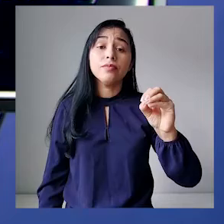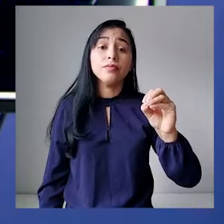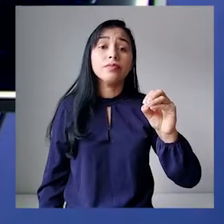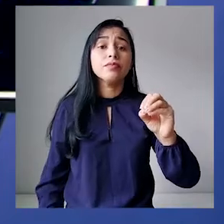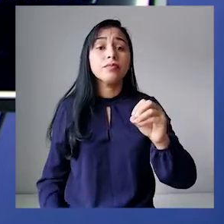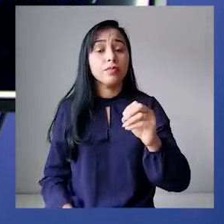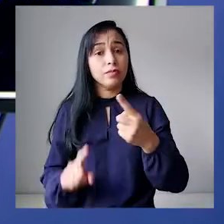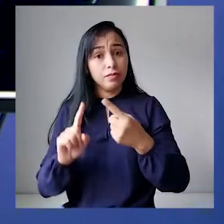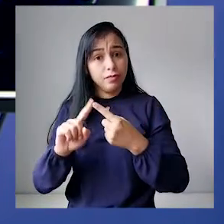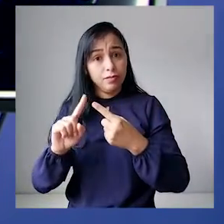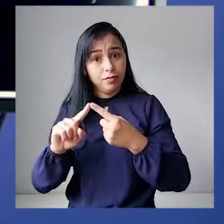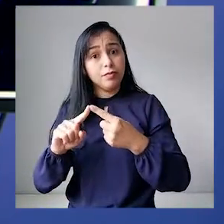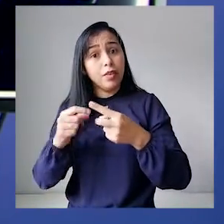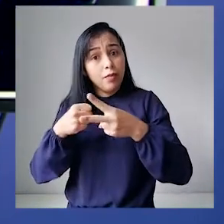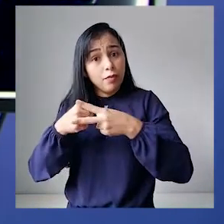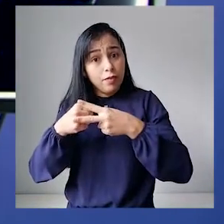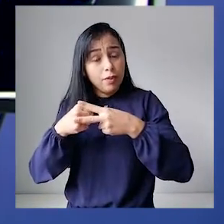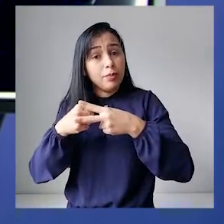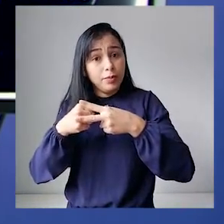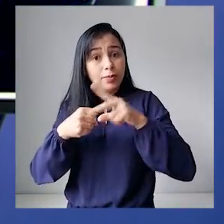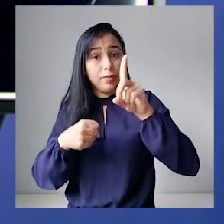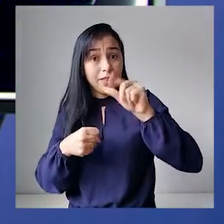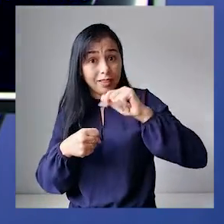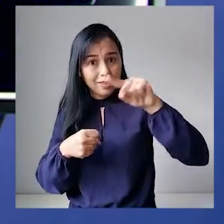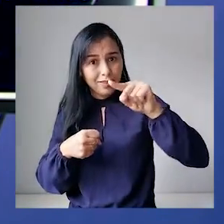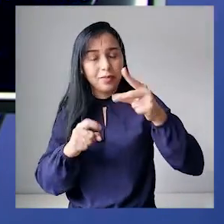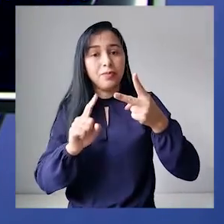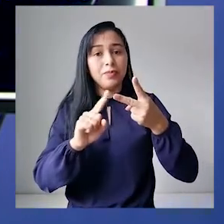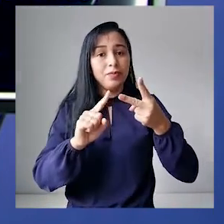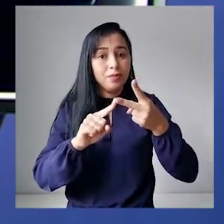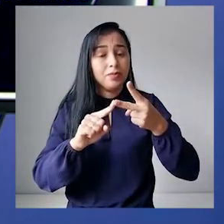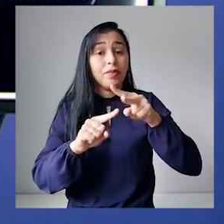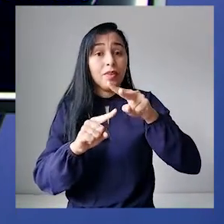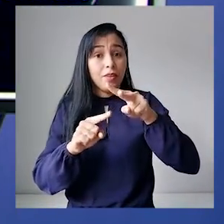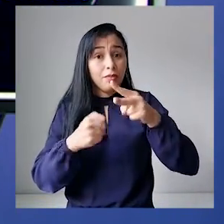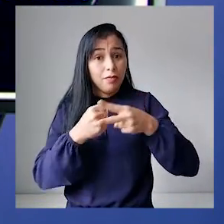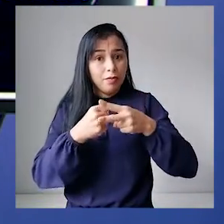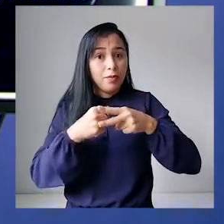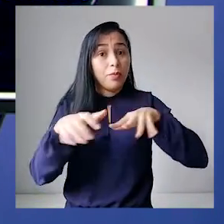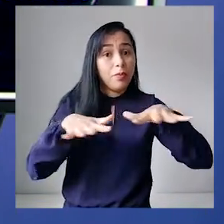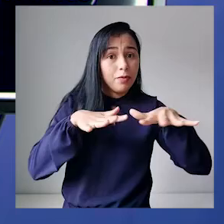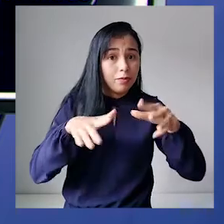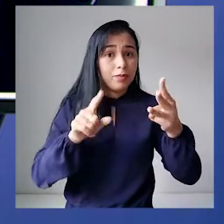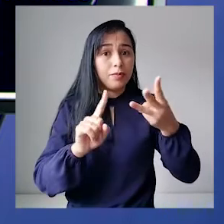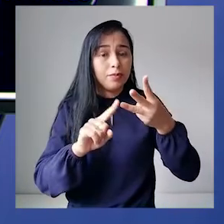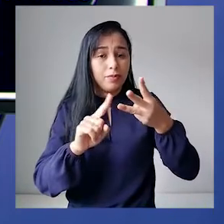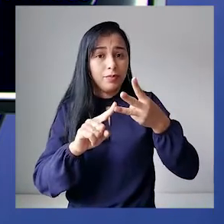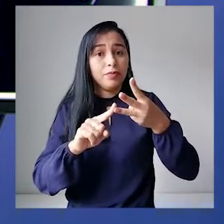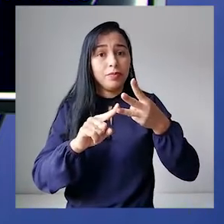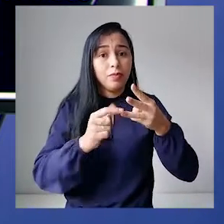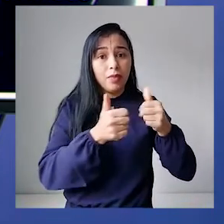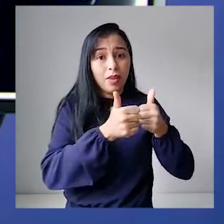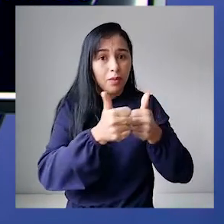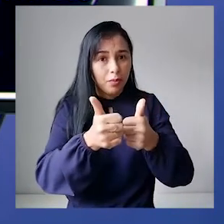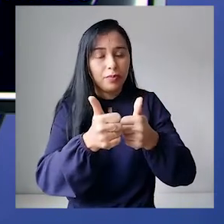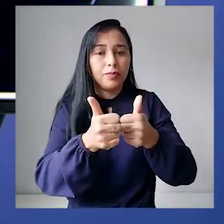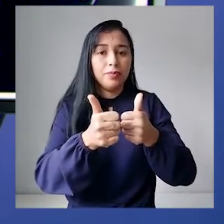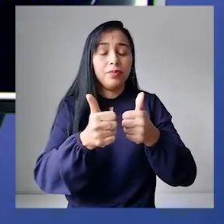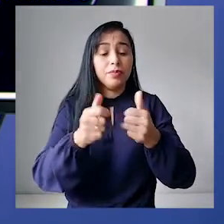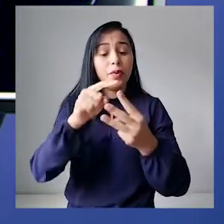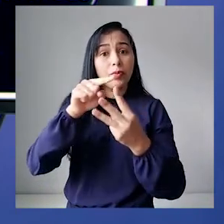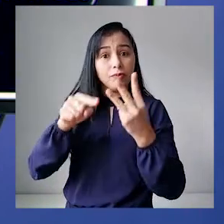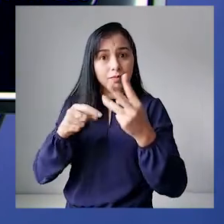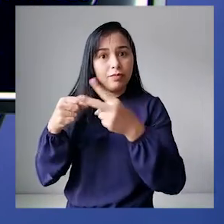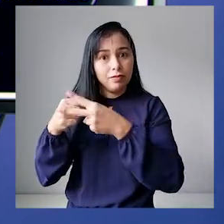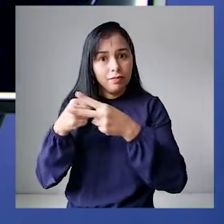que são eles: o verbo dar, o verbo movimentam e o verbo acompanham. E a gente